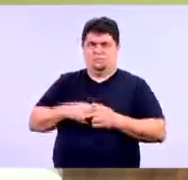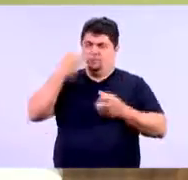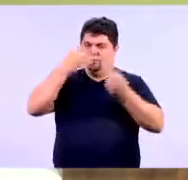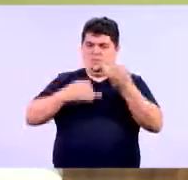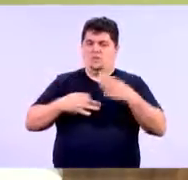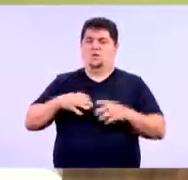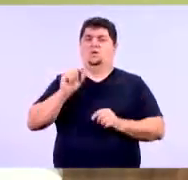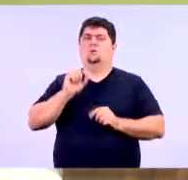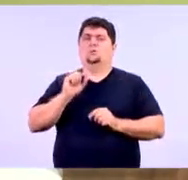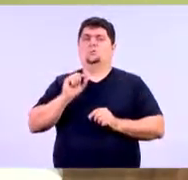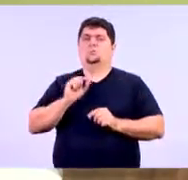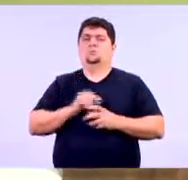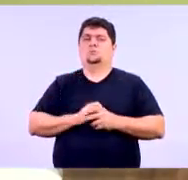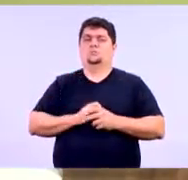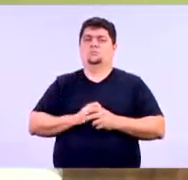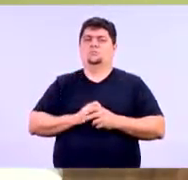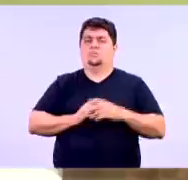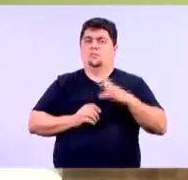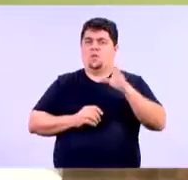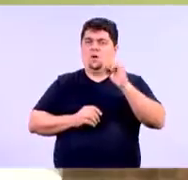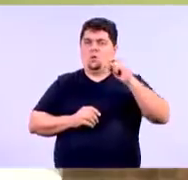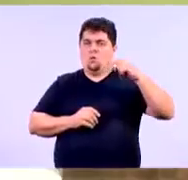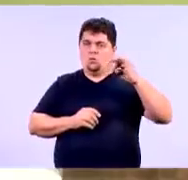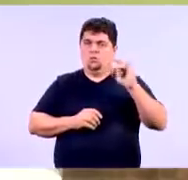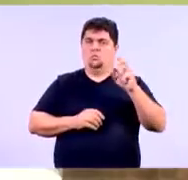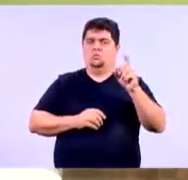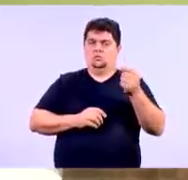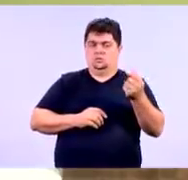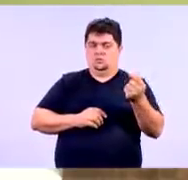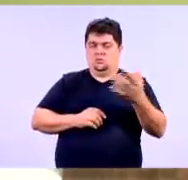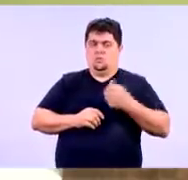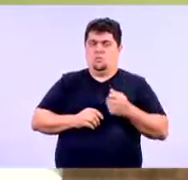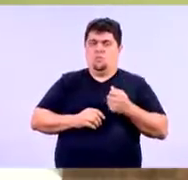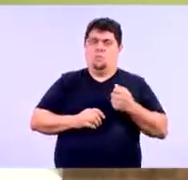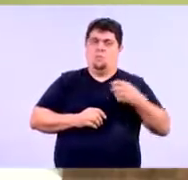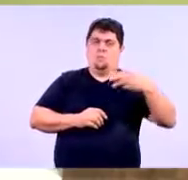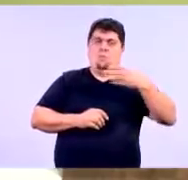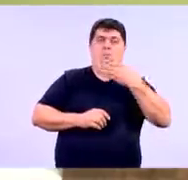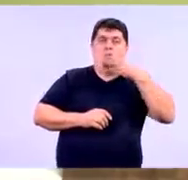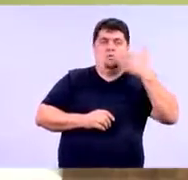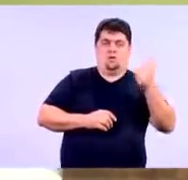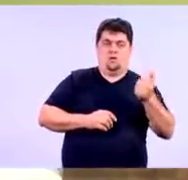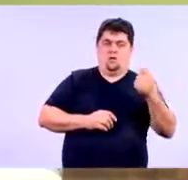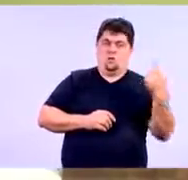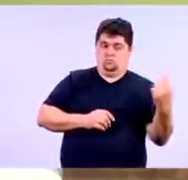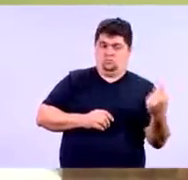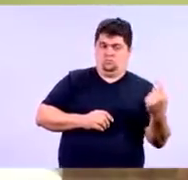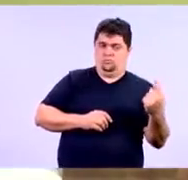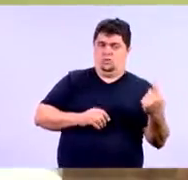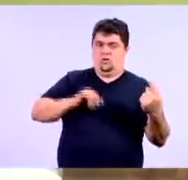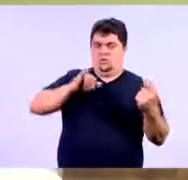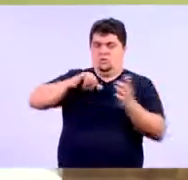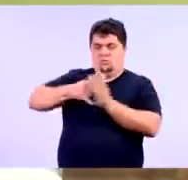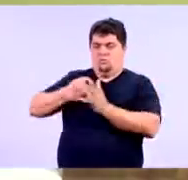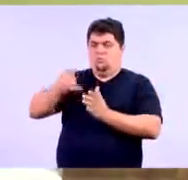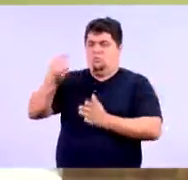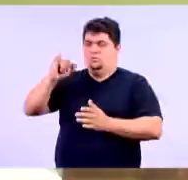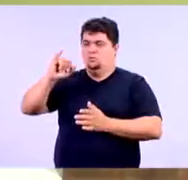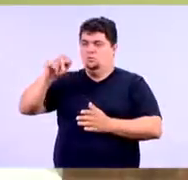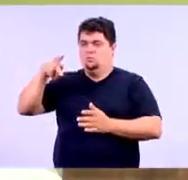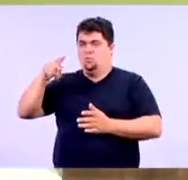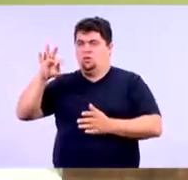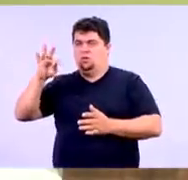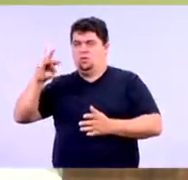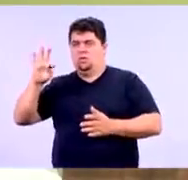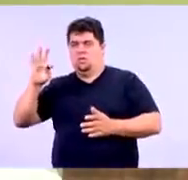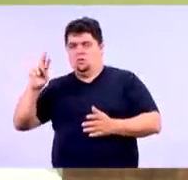você o seguinte, Amed. Contribuição de melhoria é uma espécie de tributo, e o imposto, que o IPTU, o